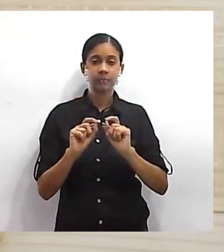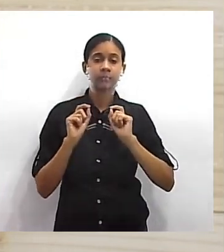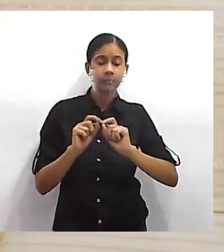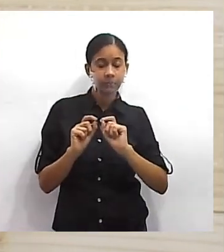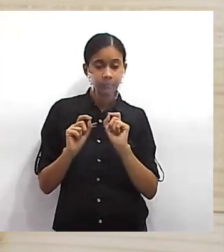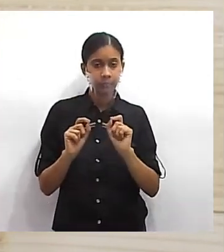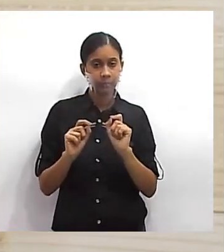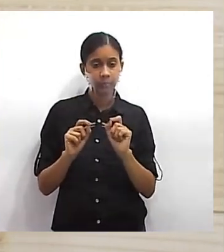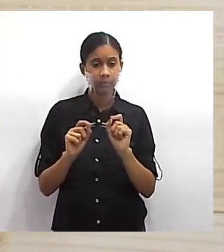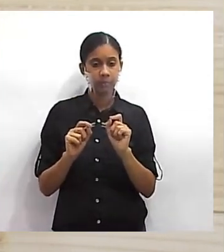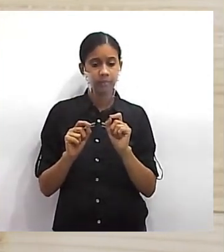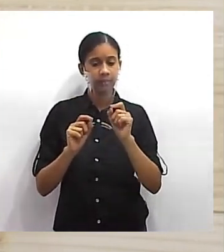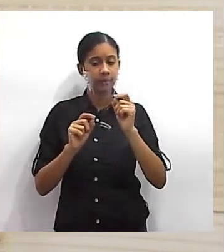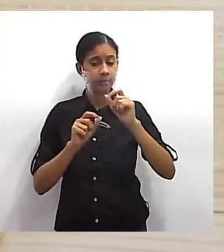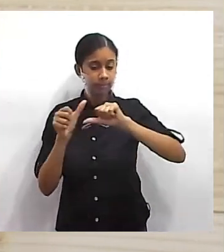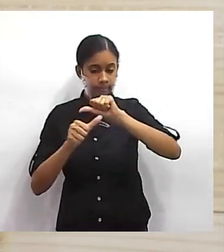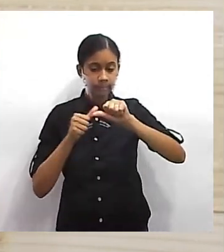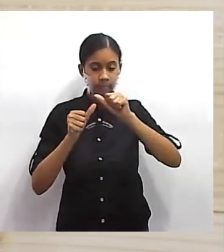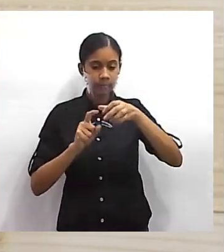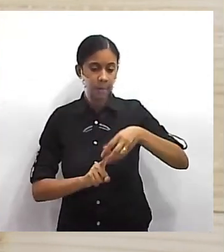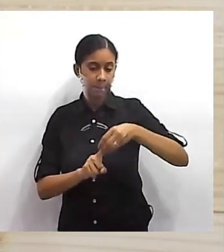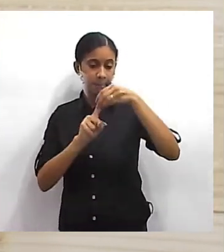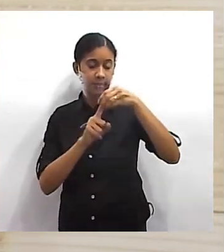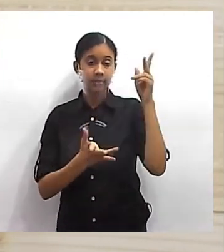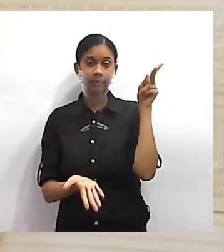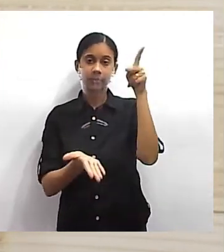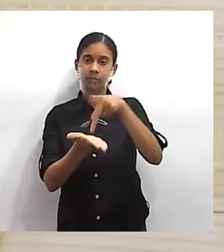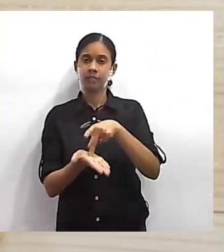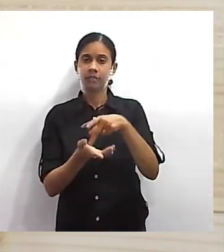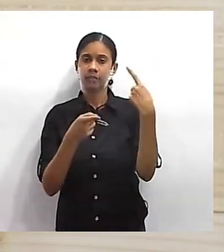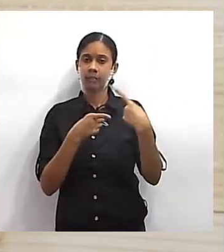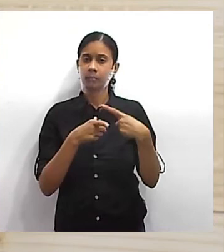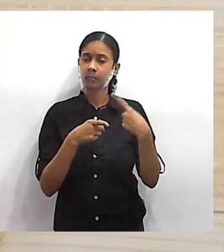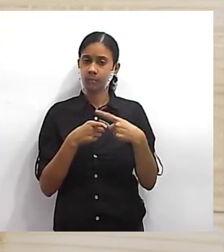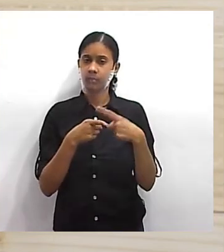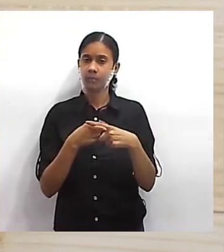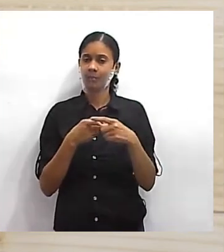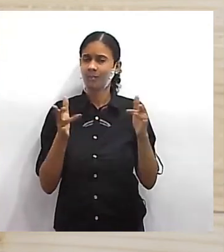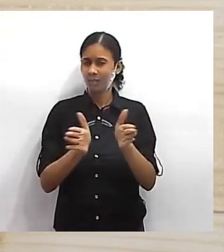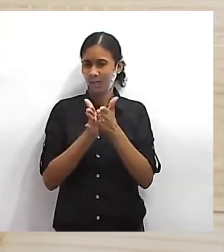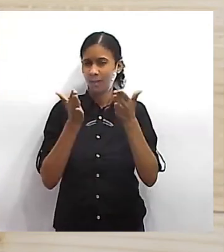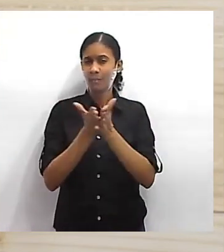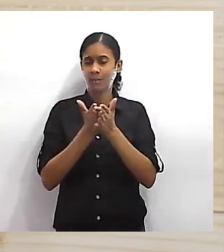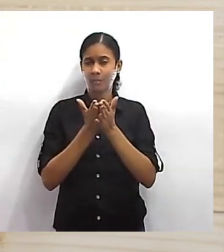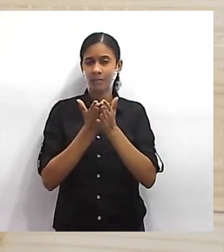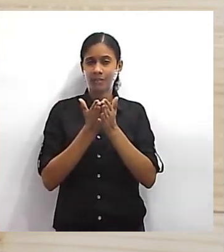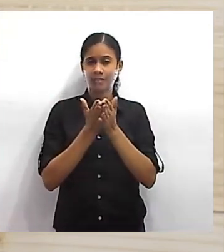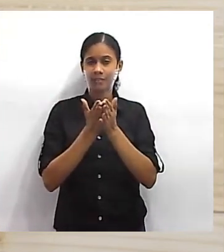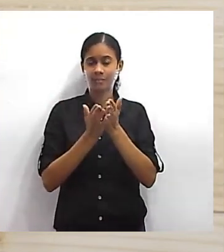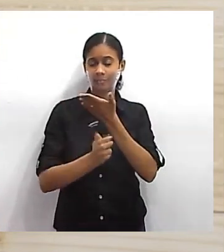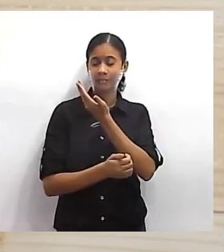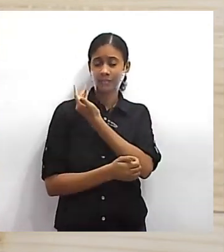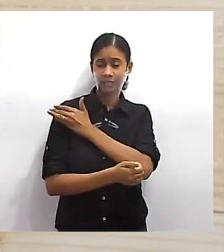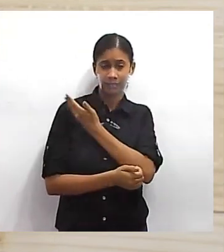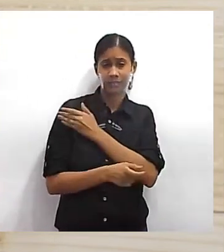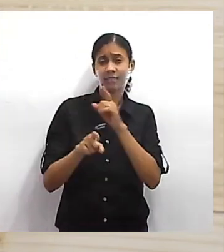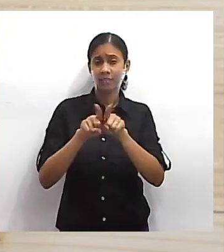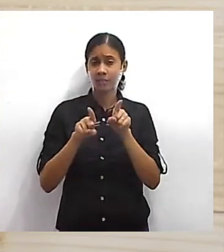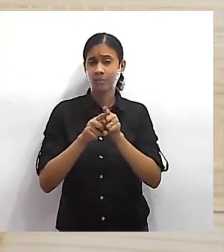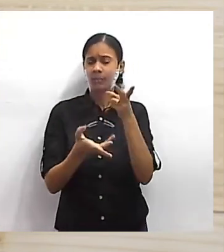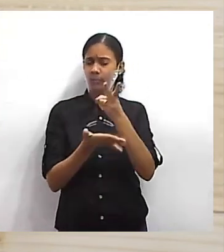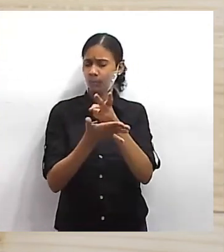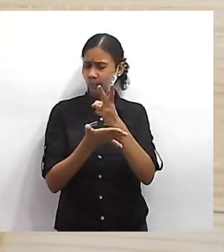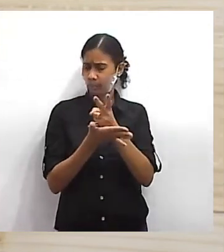transformar esse princípio em realidade, porque a pobreza, a discriminação e a negação dos direitos humanos continuam a marcar